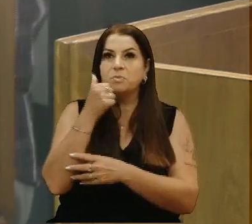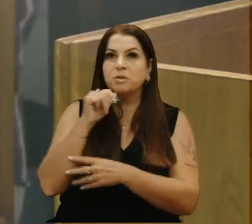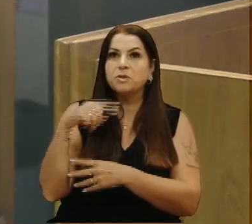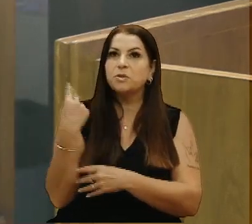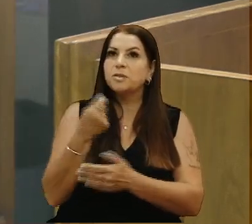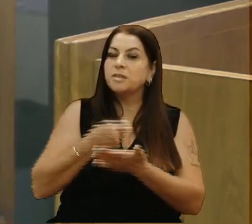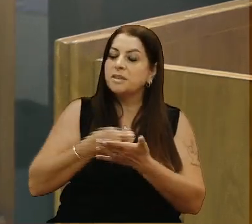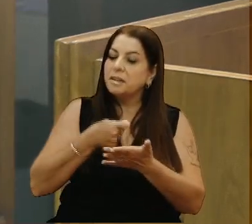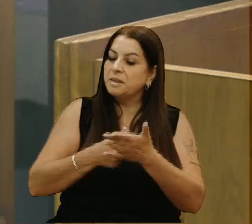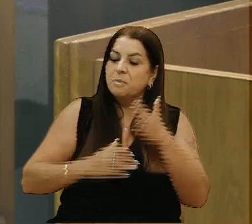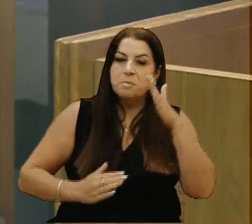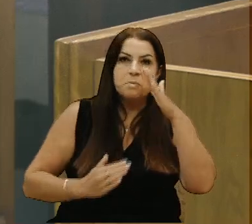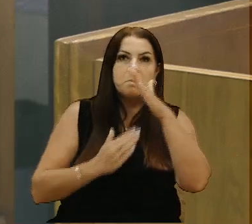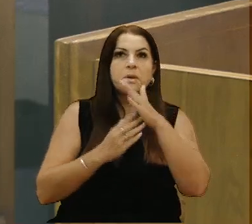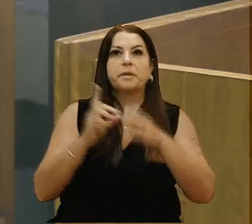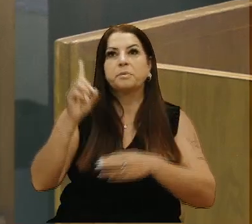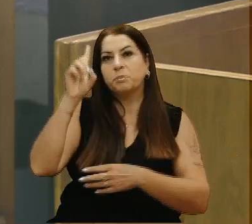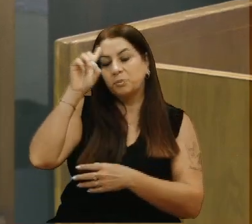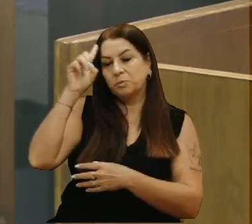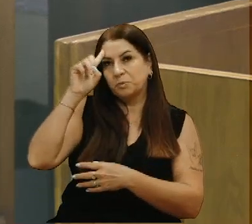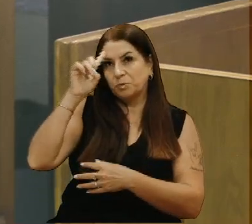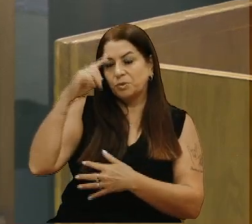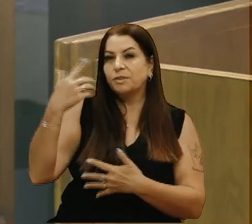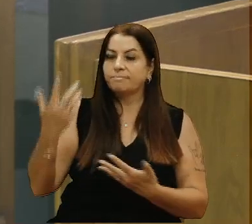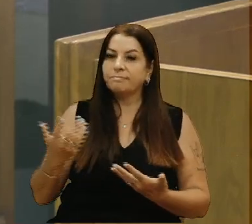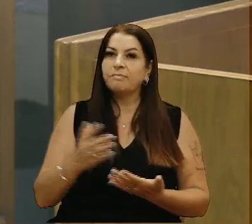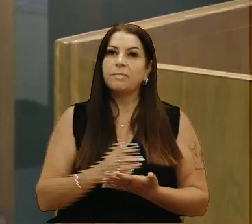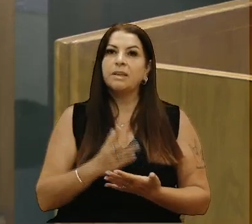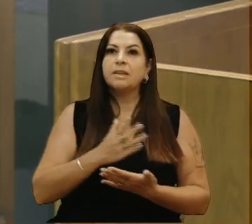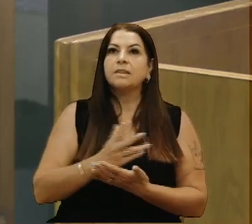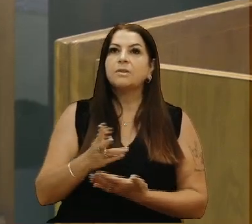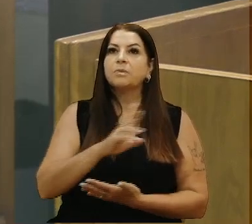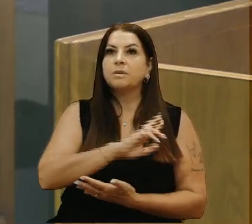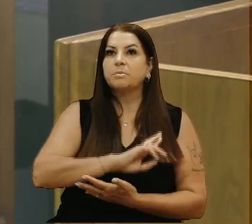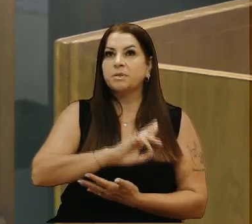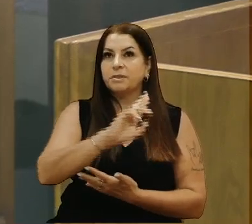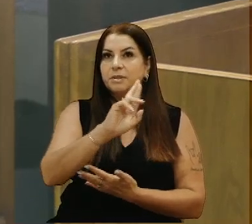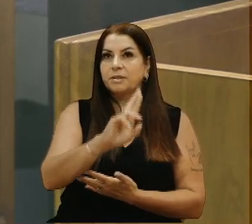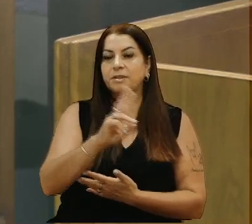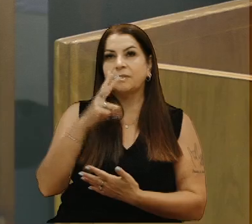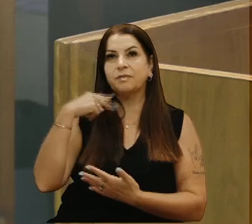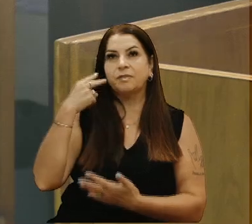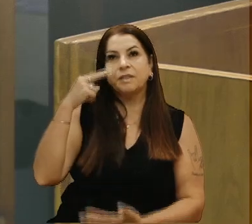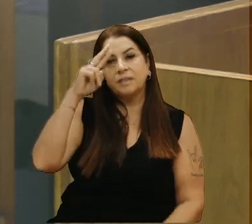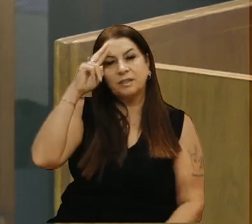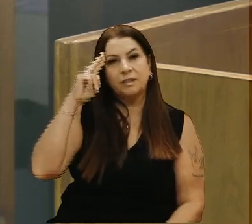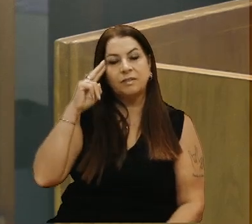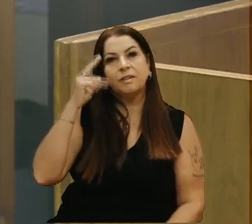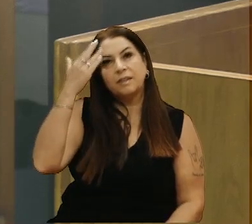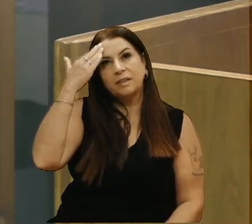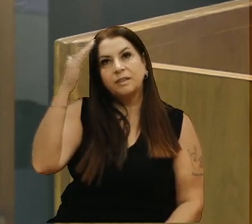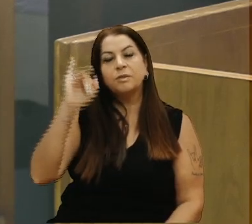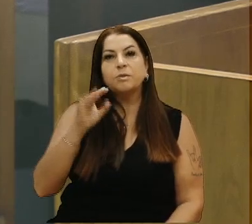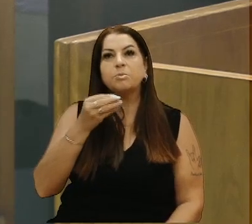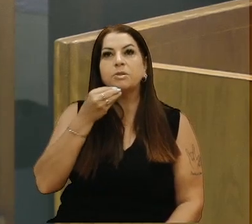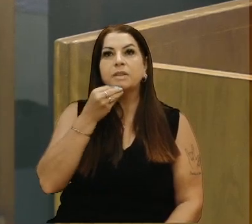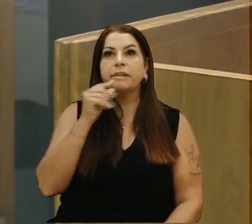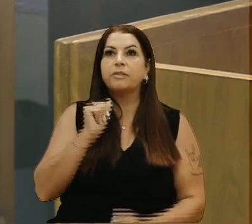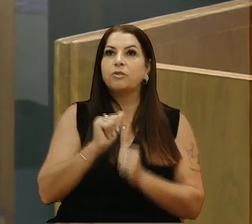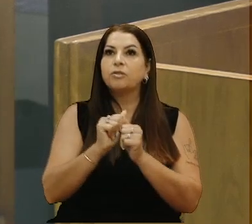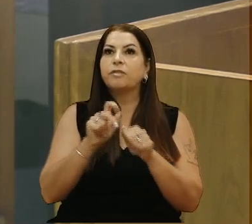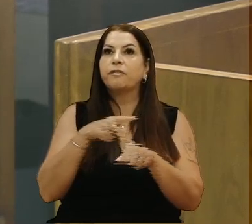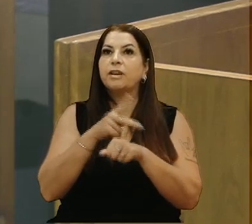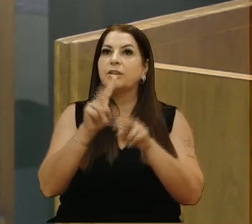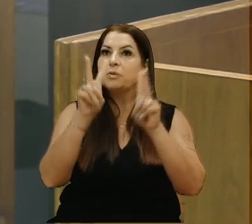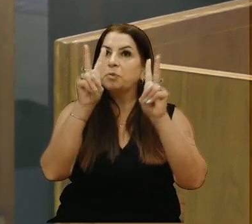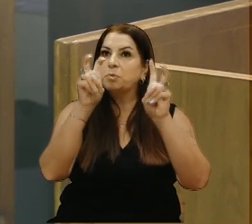nosso máximo todos os dias. Bom, em nome do vereador Rafael, agradeço a oportunidade de estar aqui falando de um